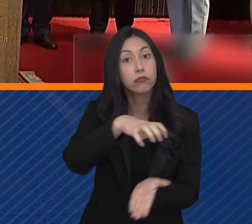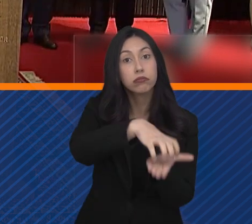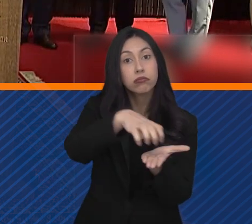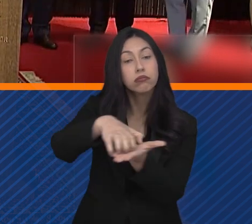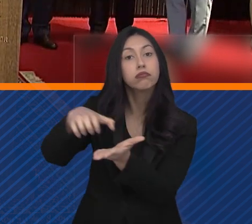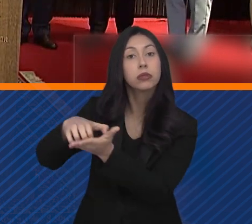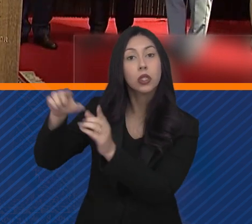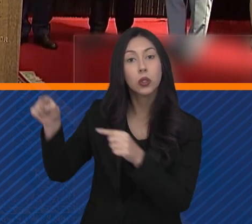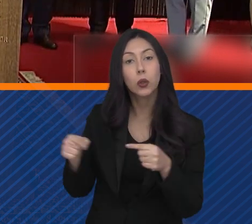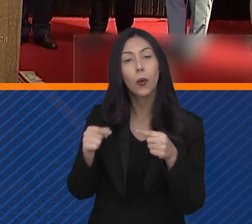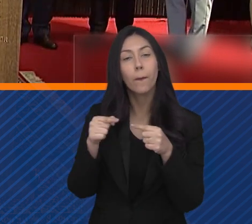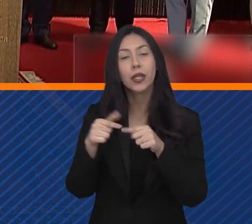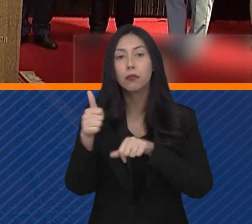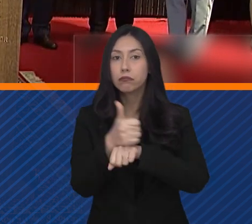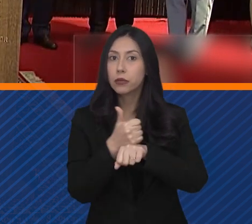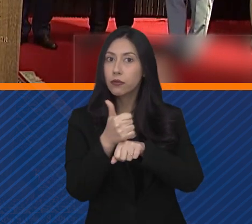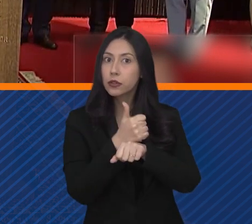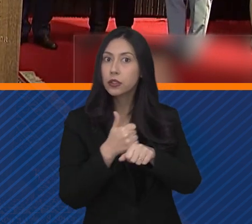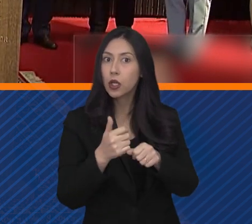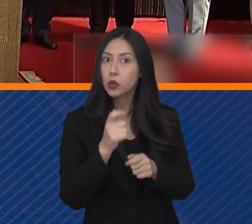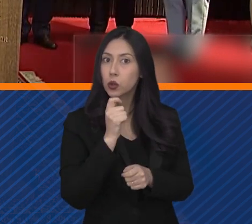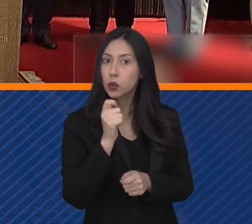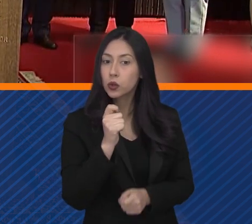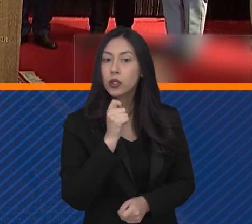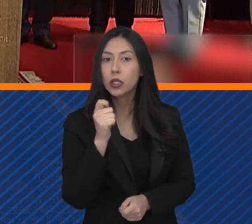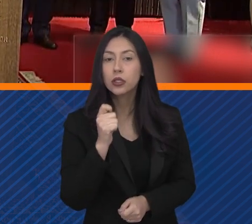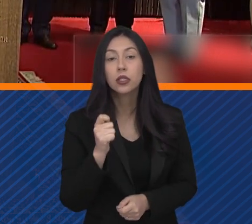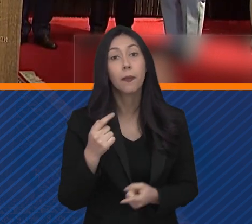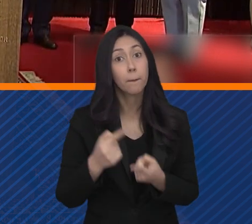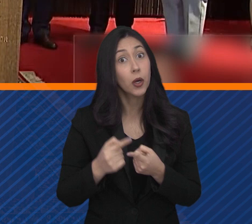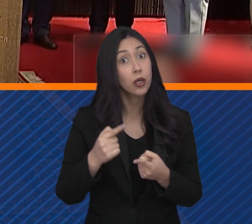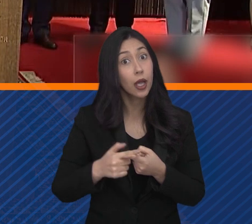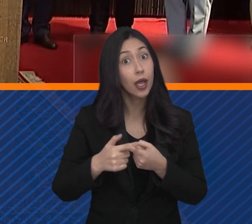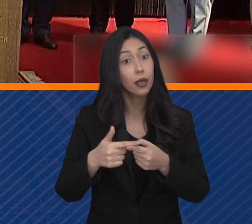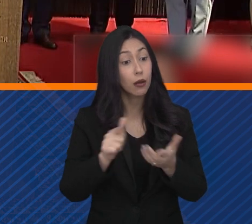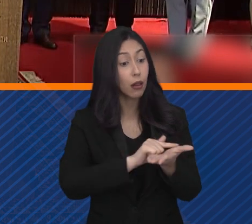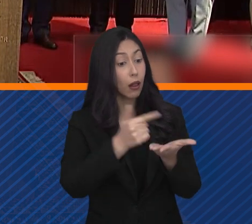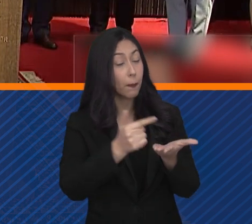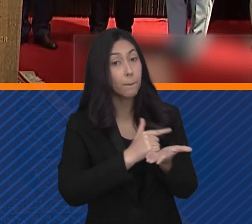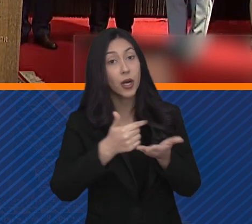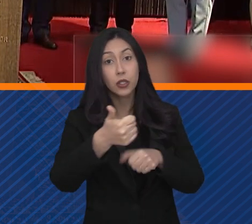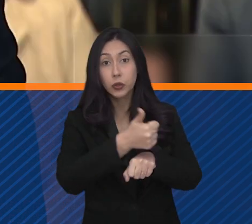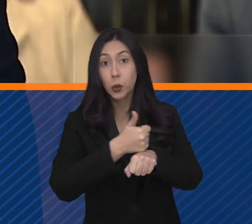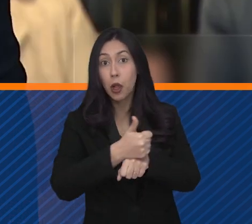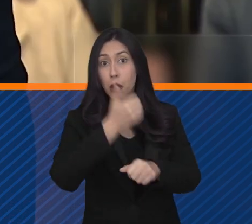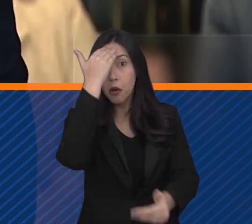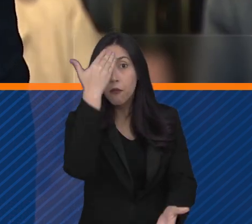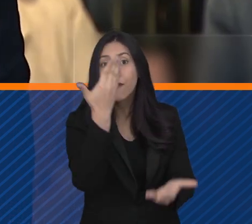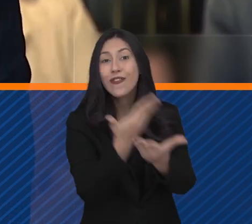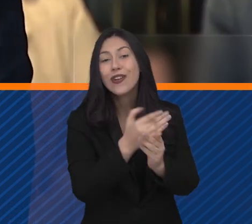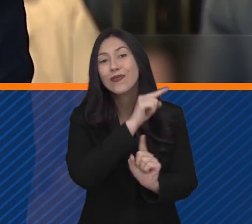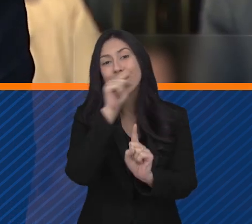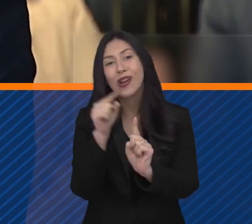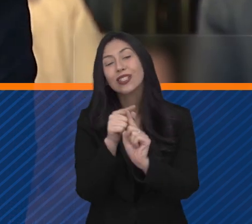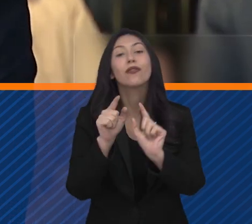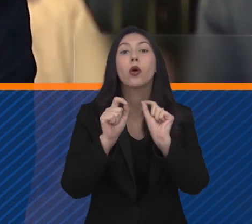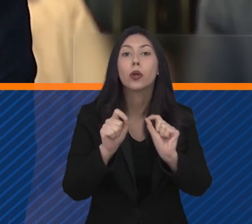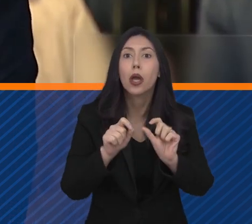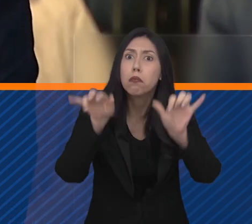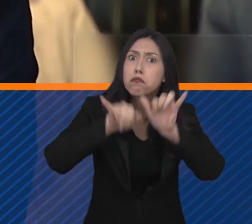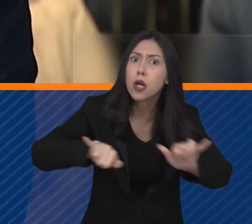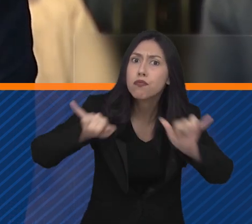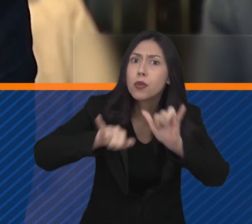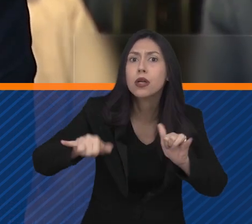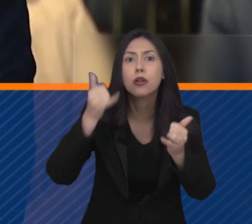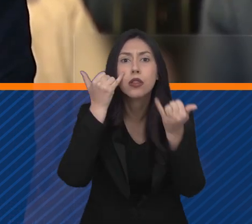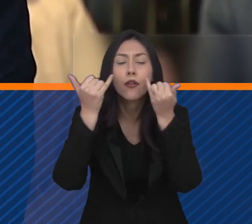e instituições relacionadas ao jornalismo profissional. Com o lema "Jornalismo é confiável", o objetivo é divulgar